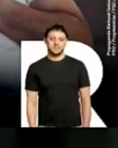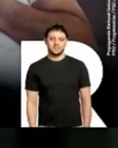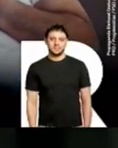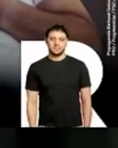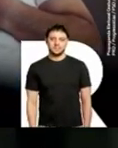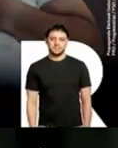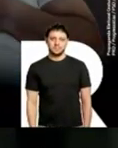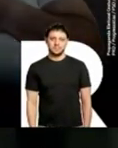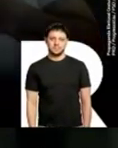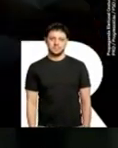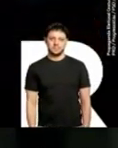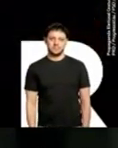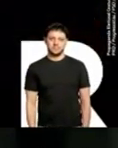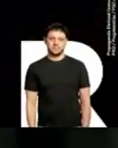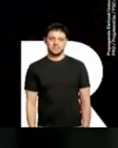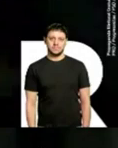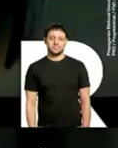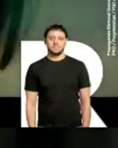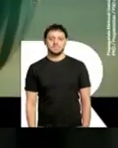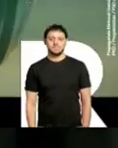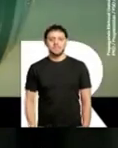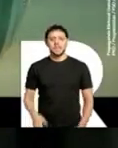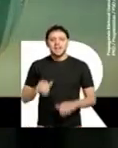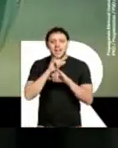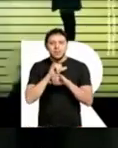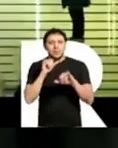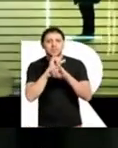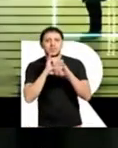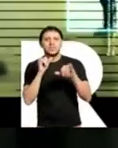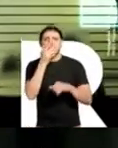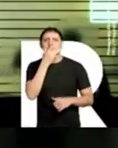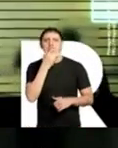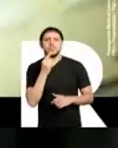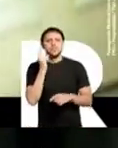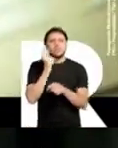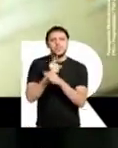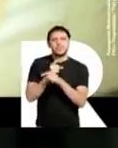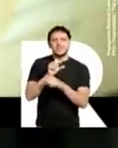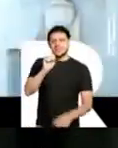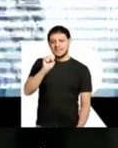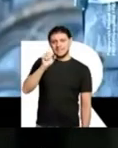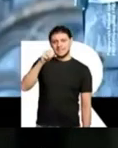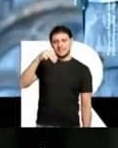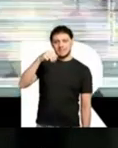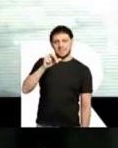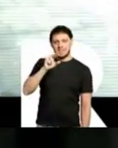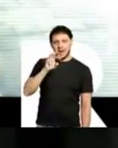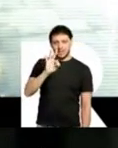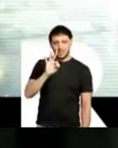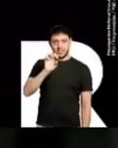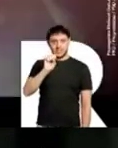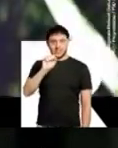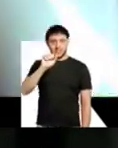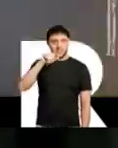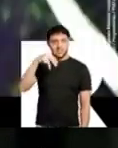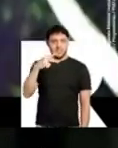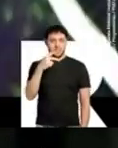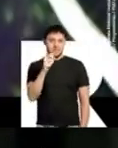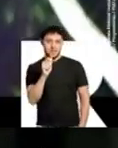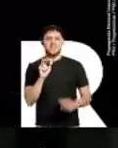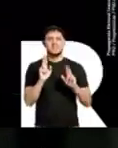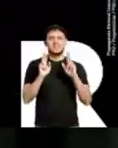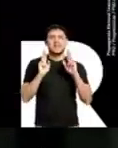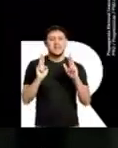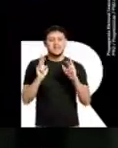Pode vir buscar. Cada notícia de um rosto reconhecido pelo Smart Sampa é uma história de esperança e justiça